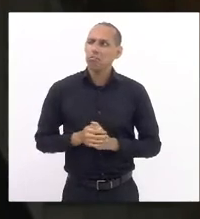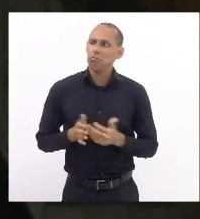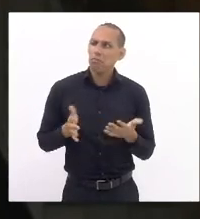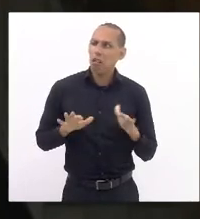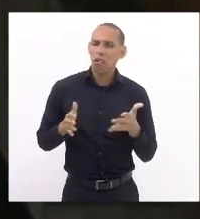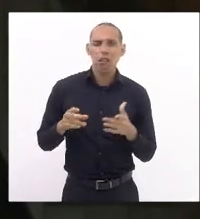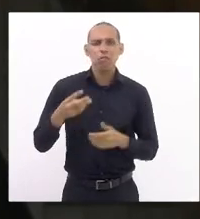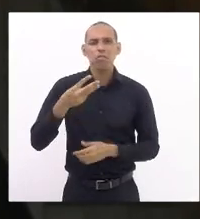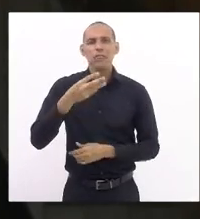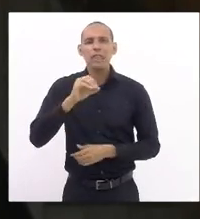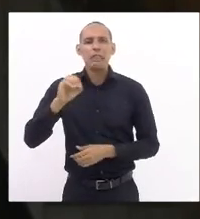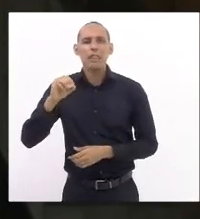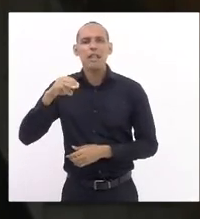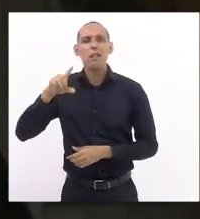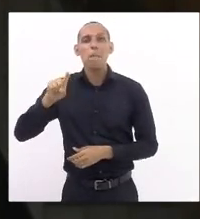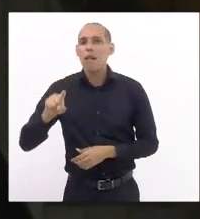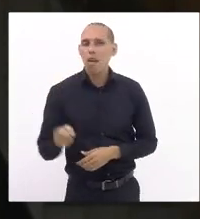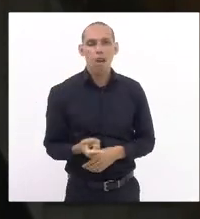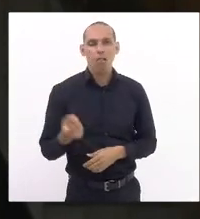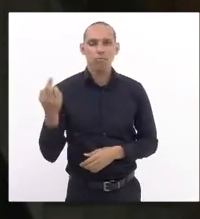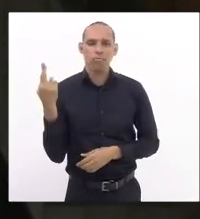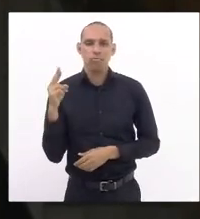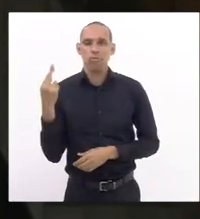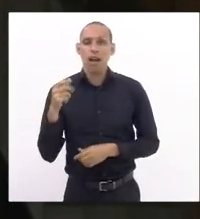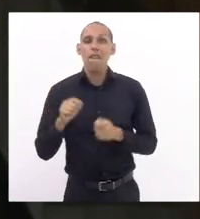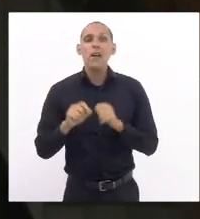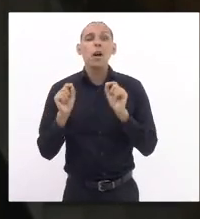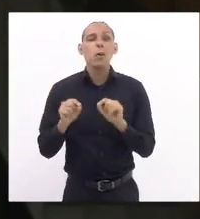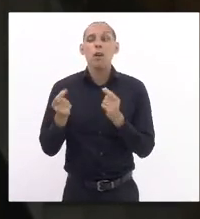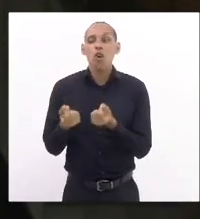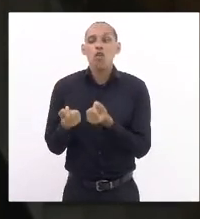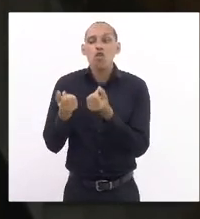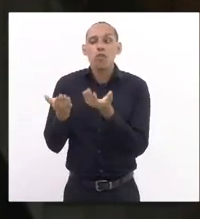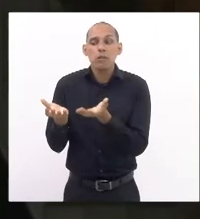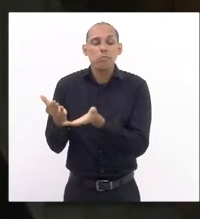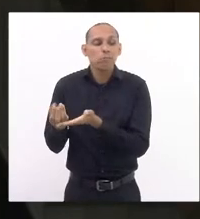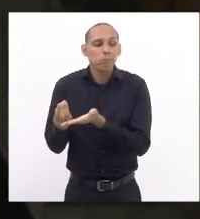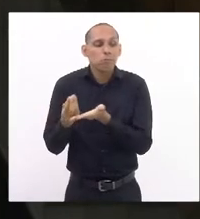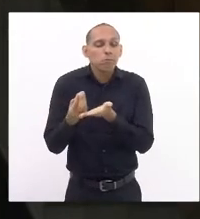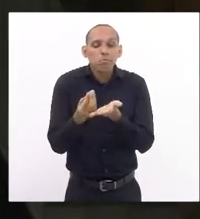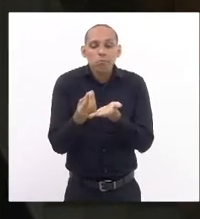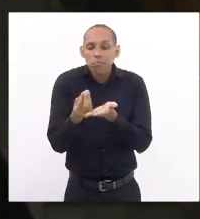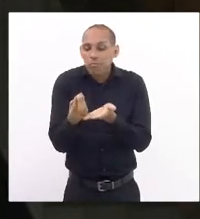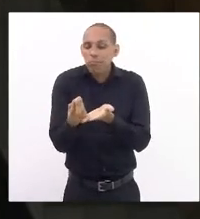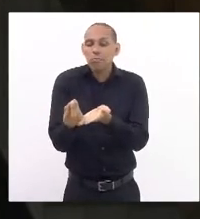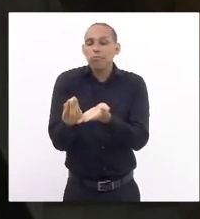girar em torno de 300 milhões de reais. O que, é que vai ser feito efetivamente dessa dotação